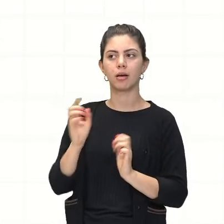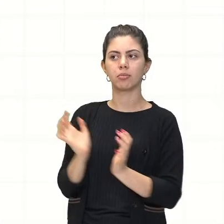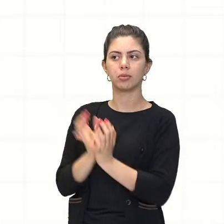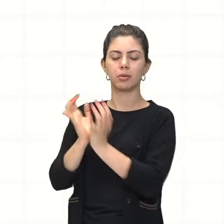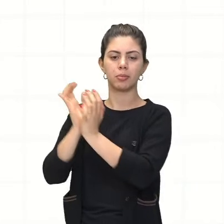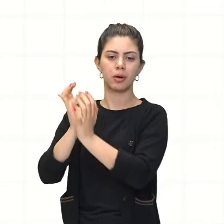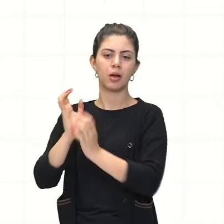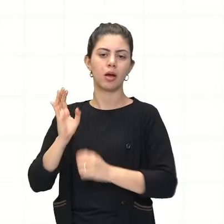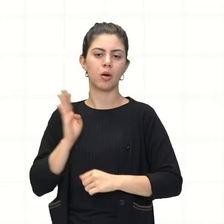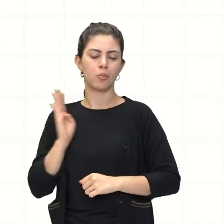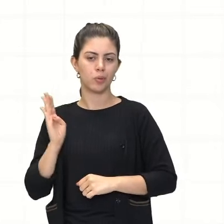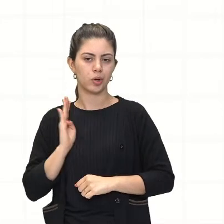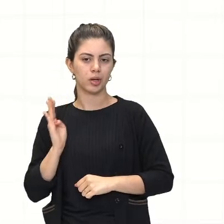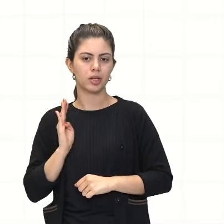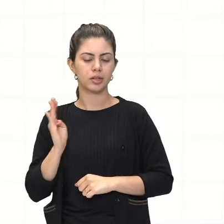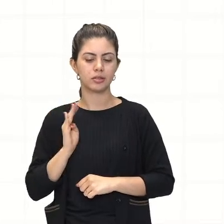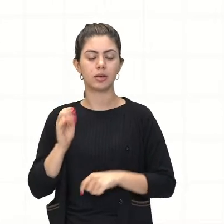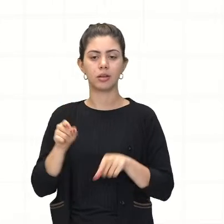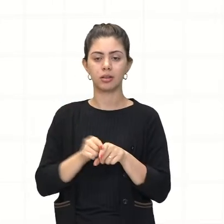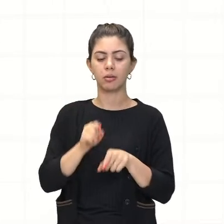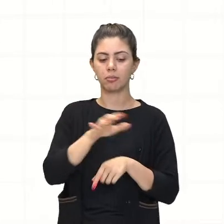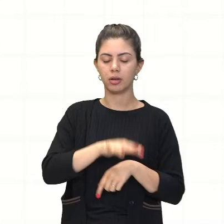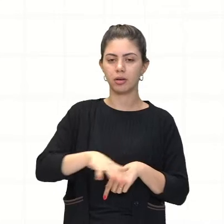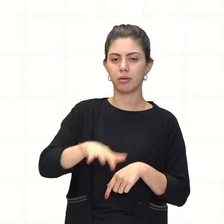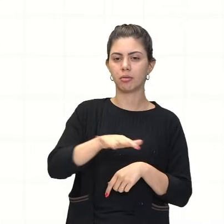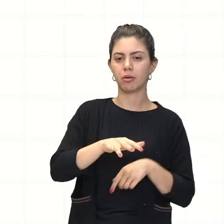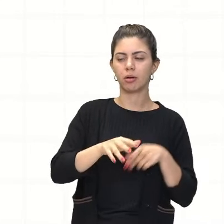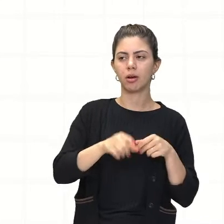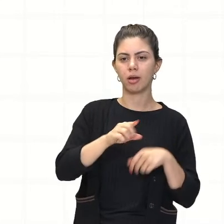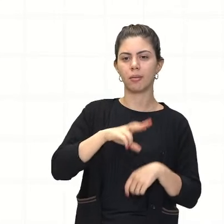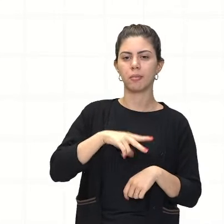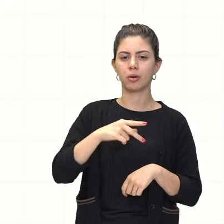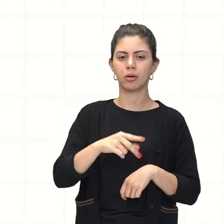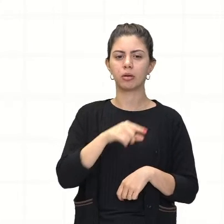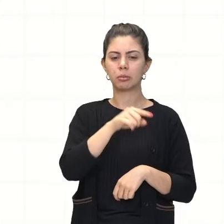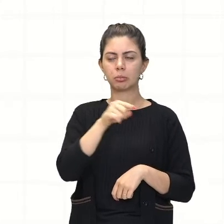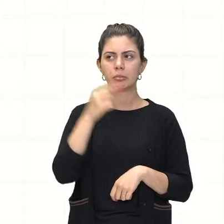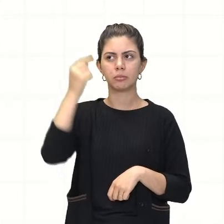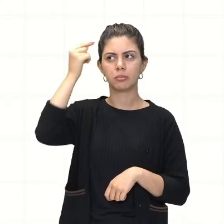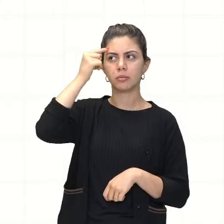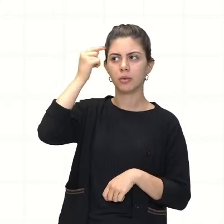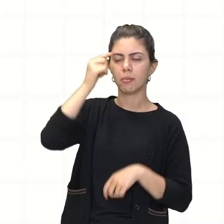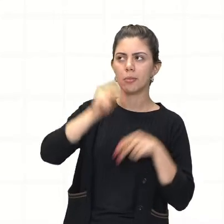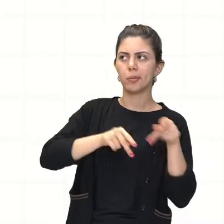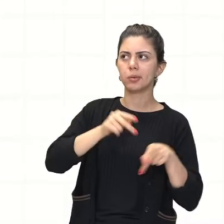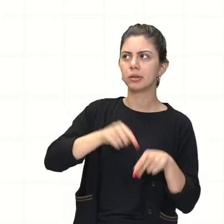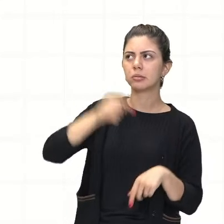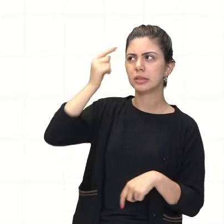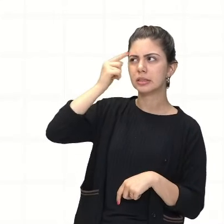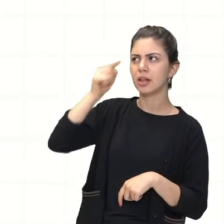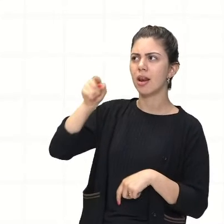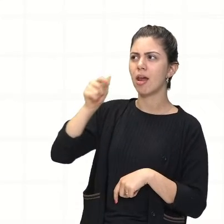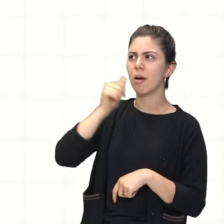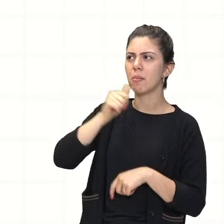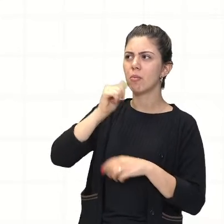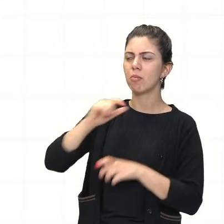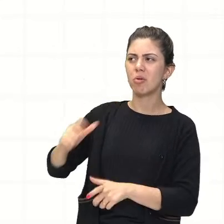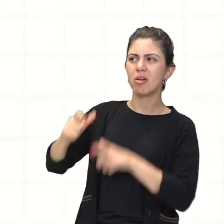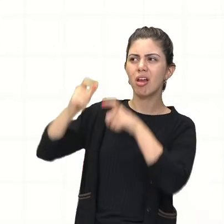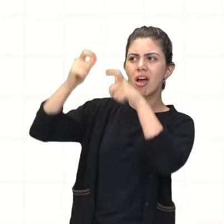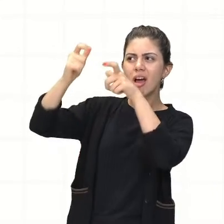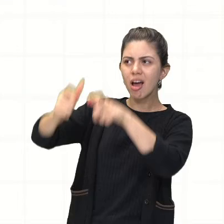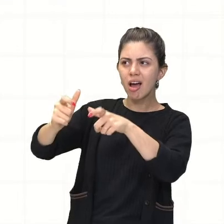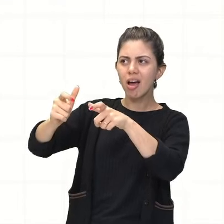e uma camada social de Portugal temia que a coroação de Dona